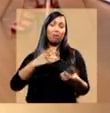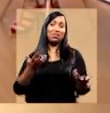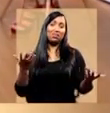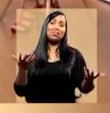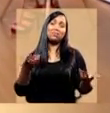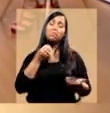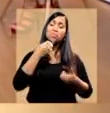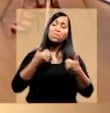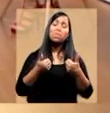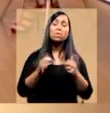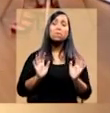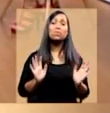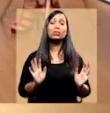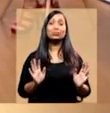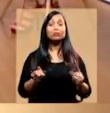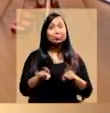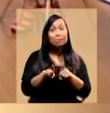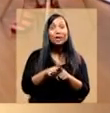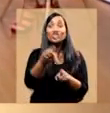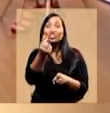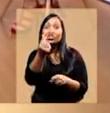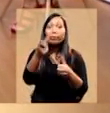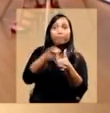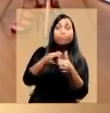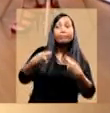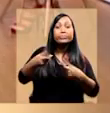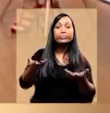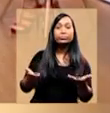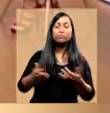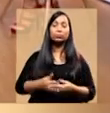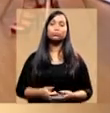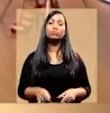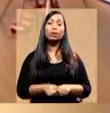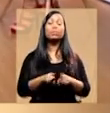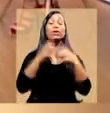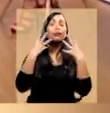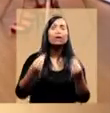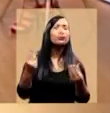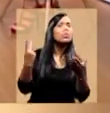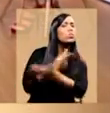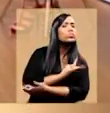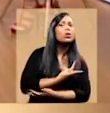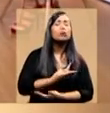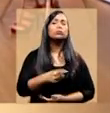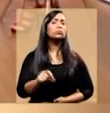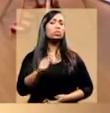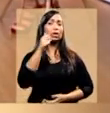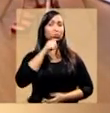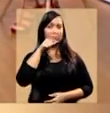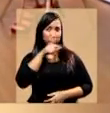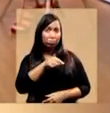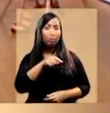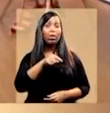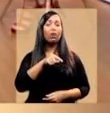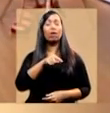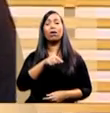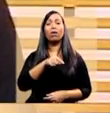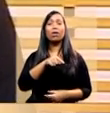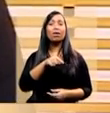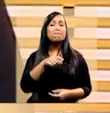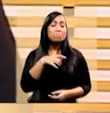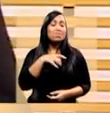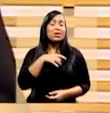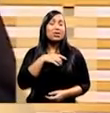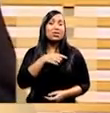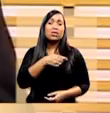Maureen? E depende economicamente, muitas vezes, desse homem. E, Karine, e às vezes também acontece dessa mulher